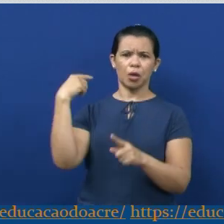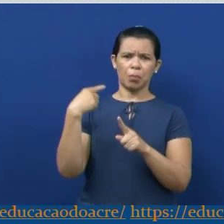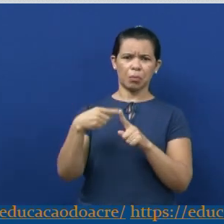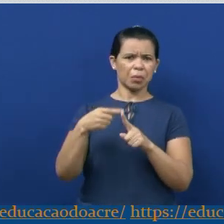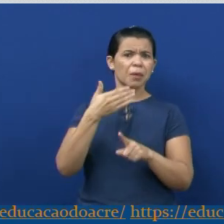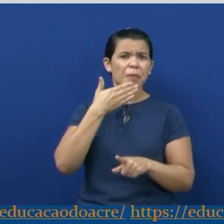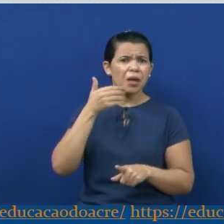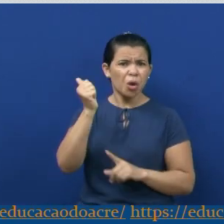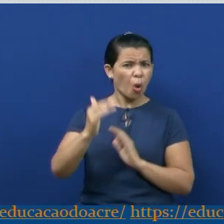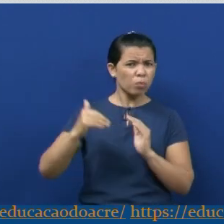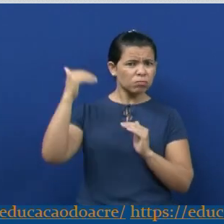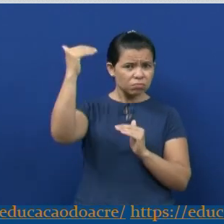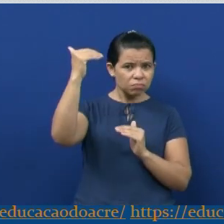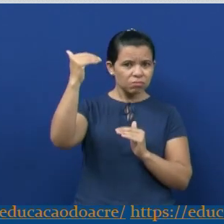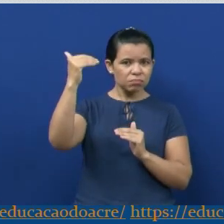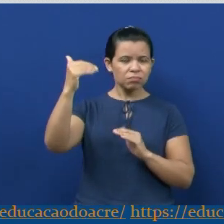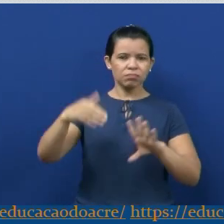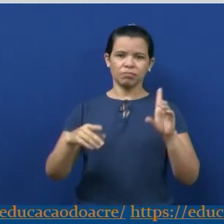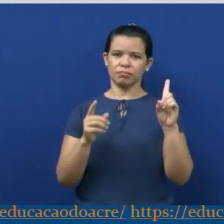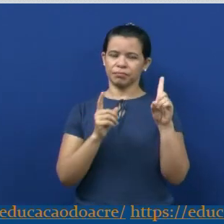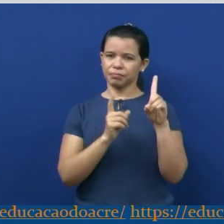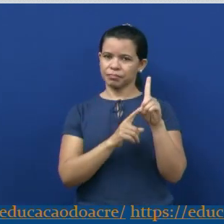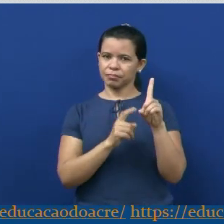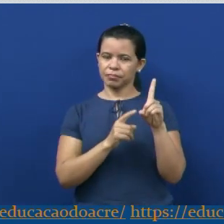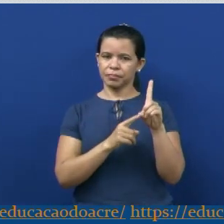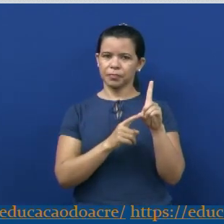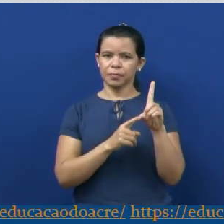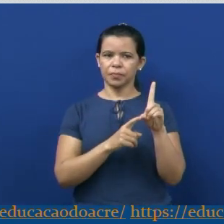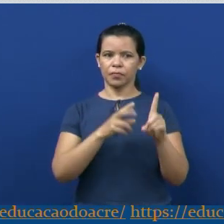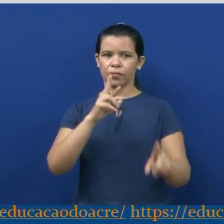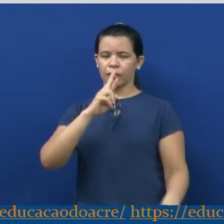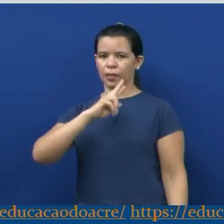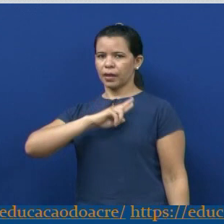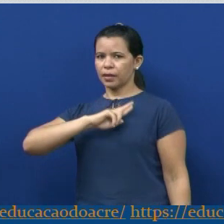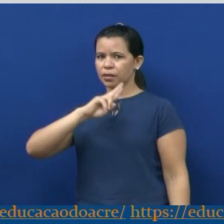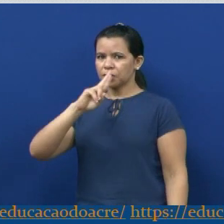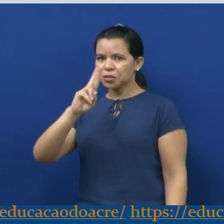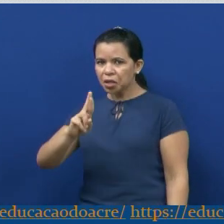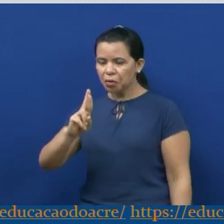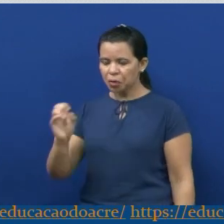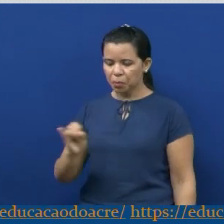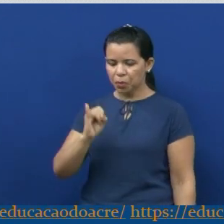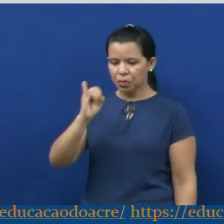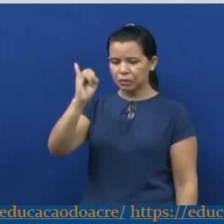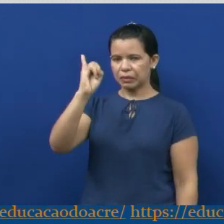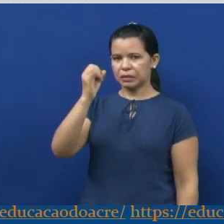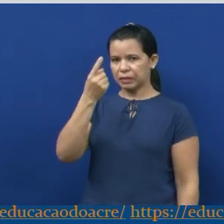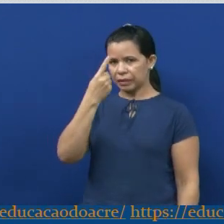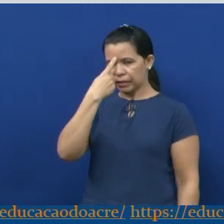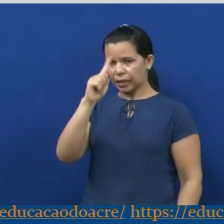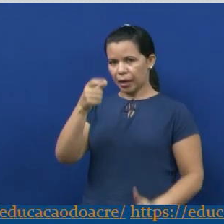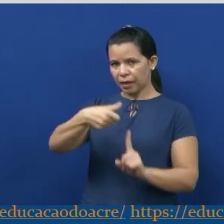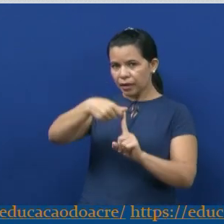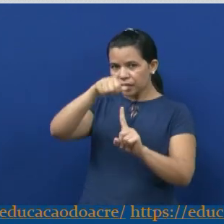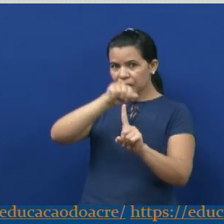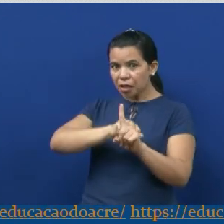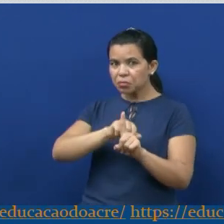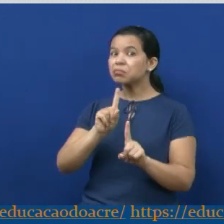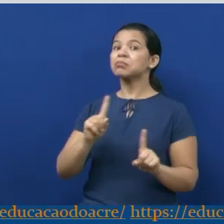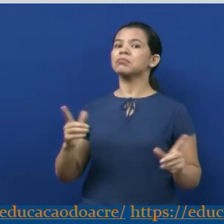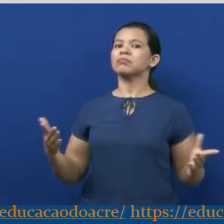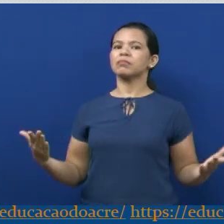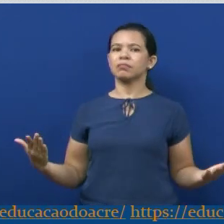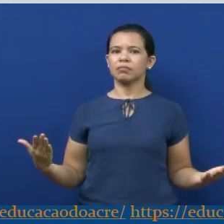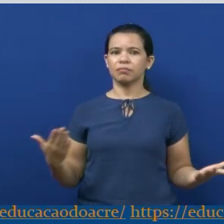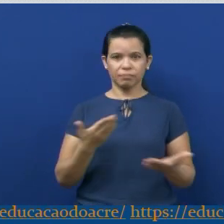demais? E letra D. A religião não foi determinante na definição dos calendários? E aí, gente?